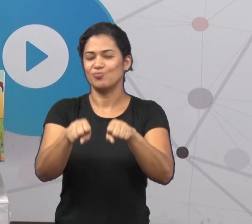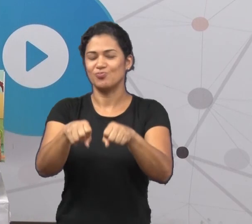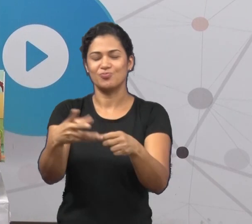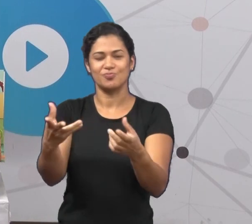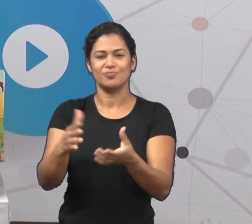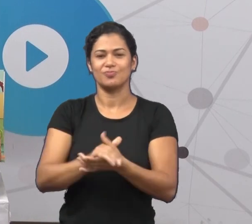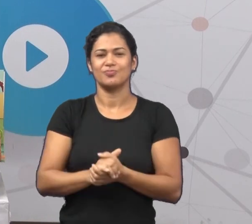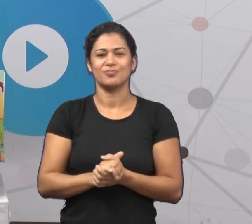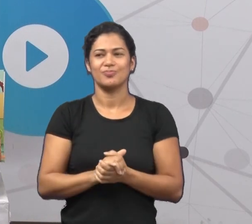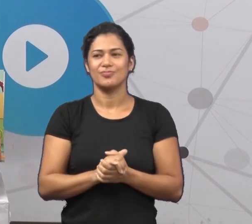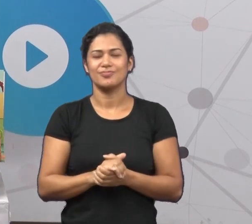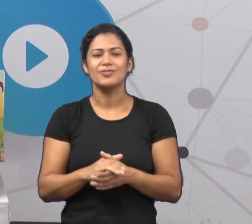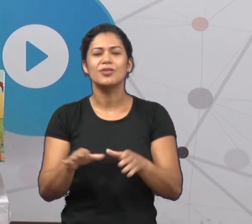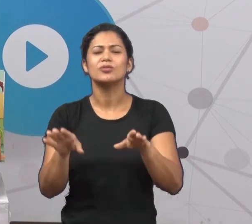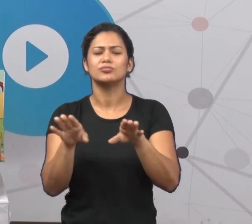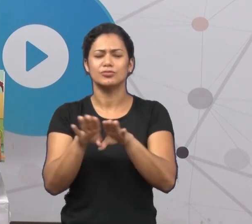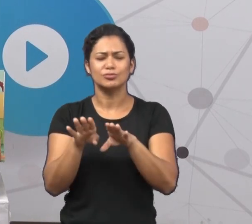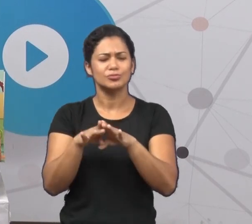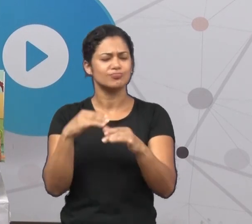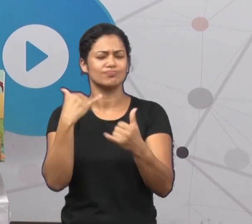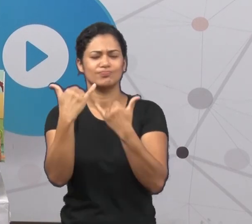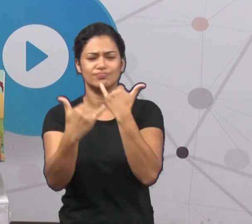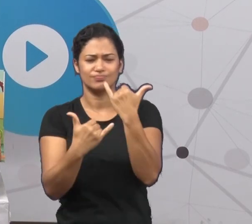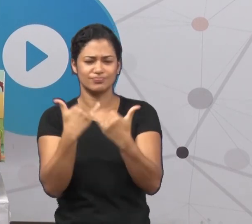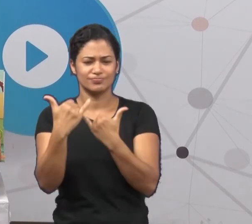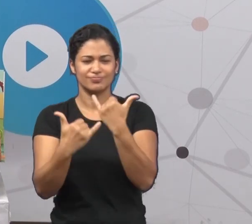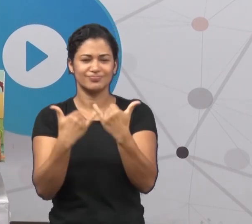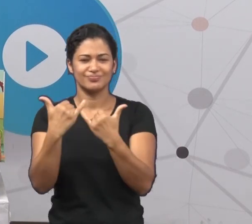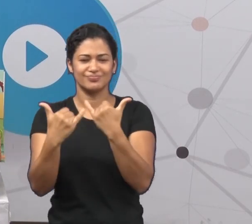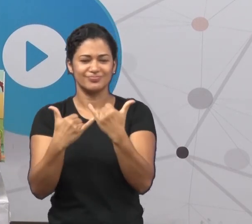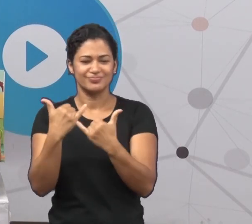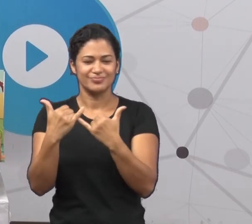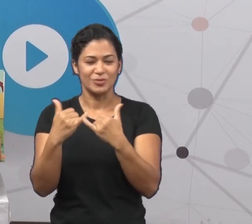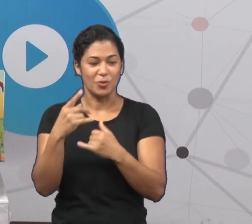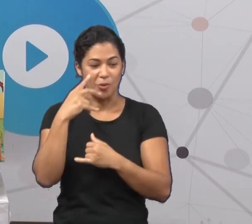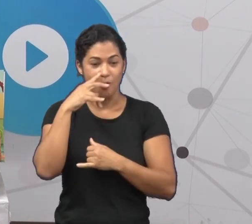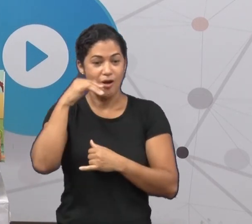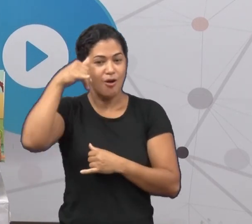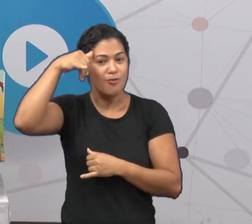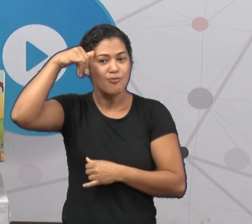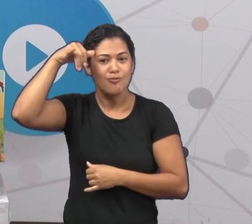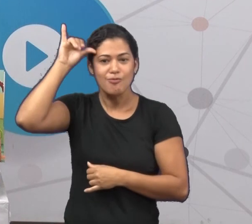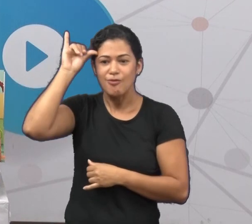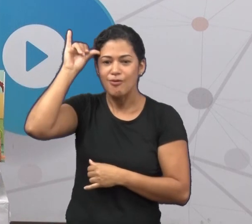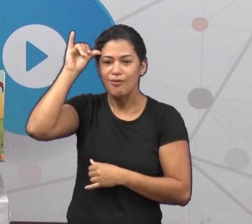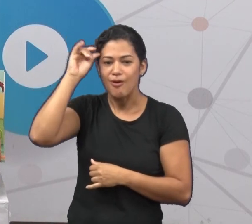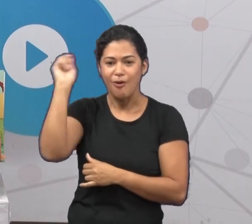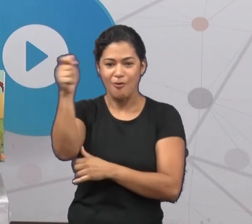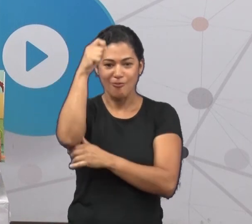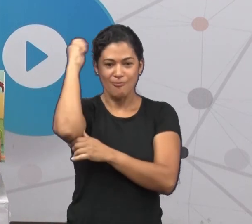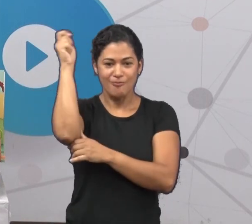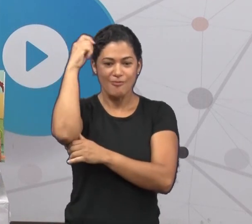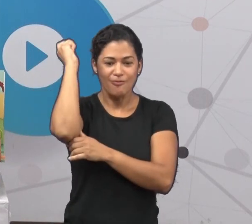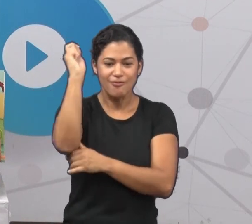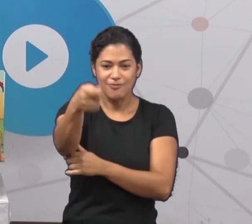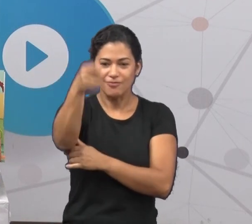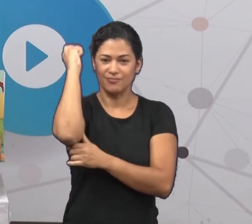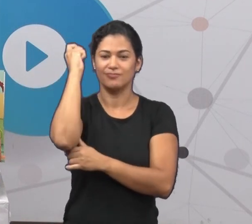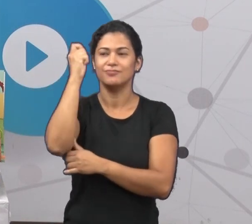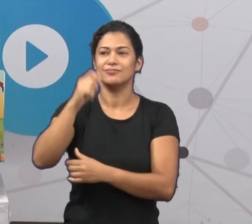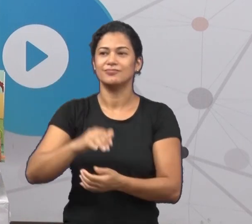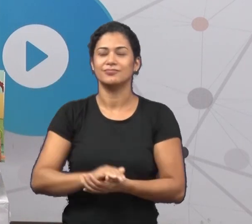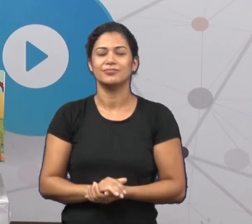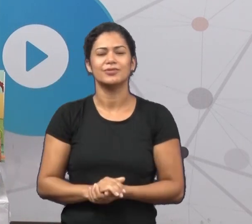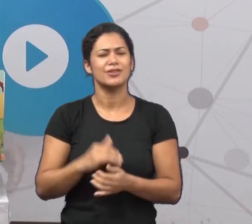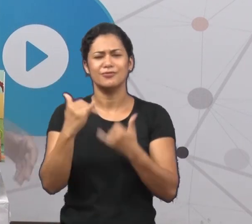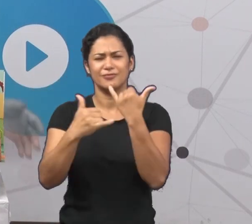carroça. Elas também se divertem indo a rodeios, a vaquejadas. Tem muita diversão